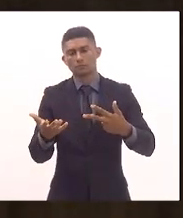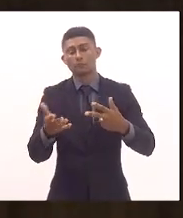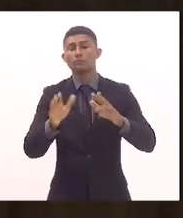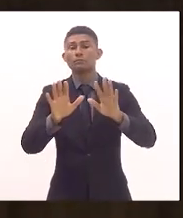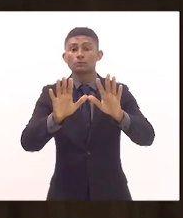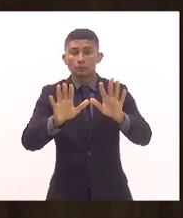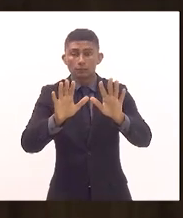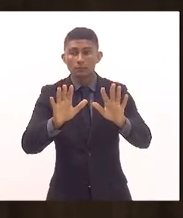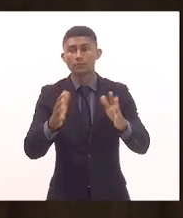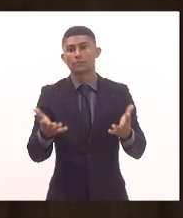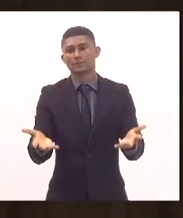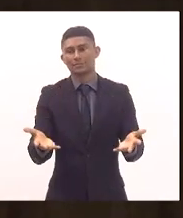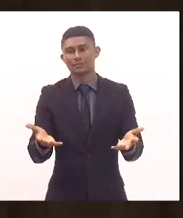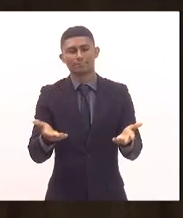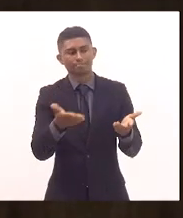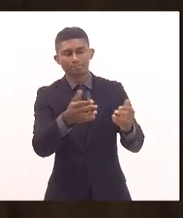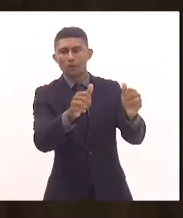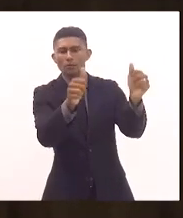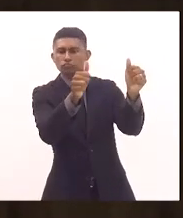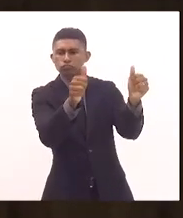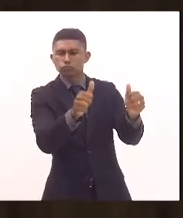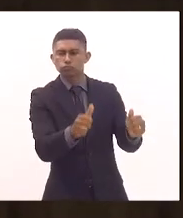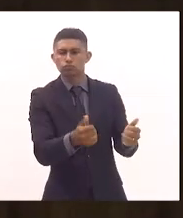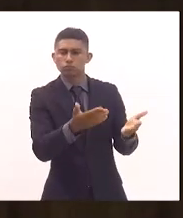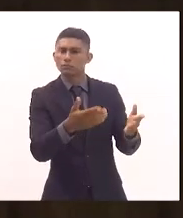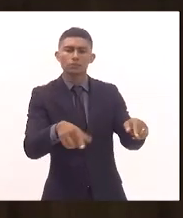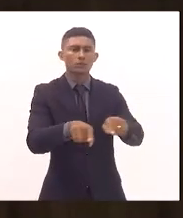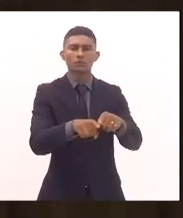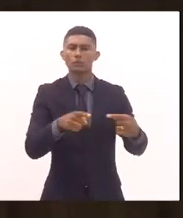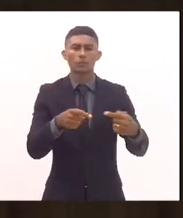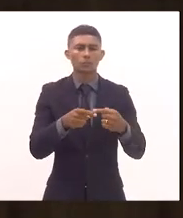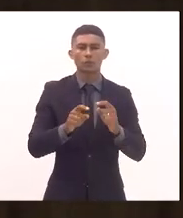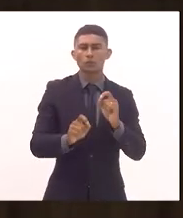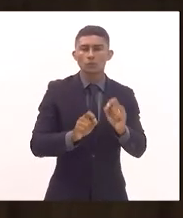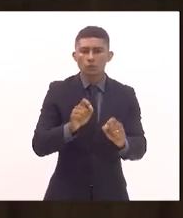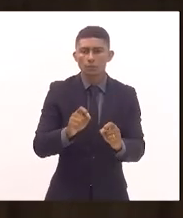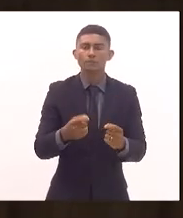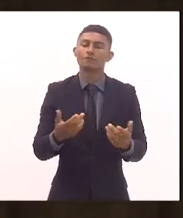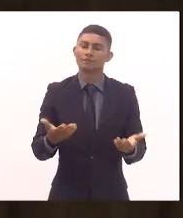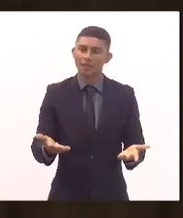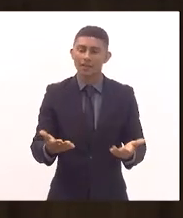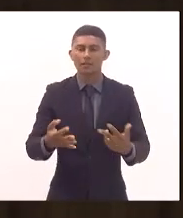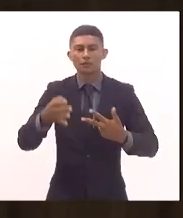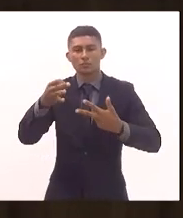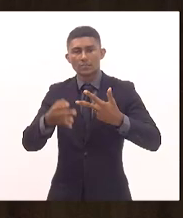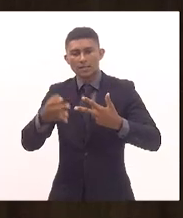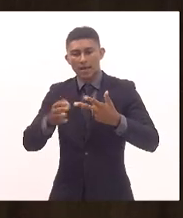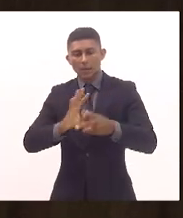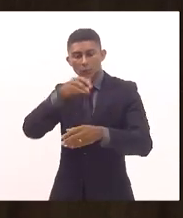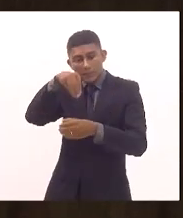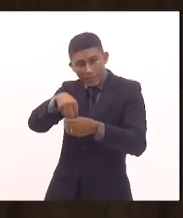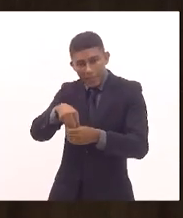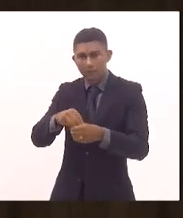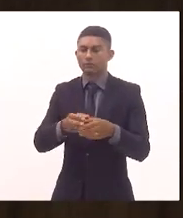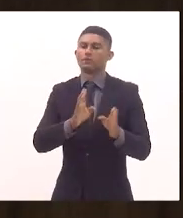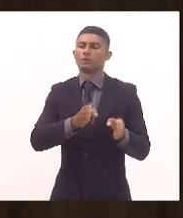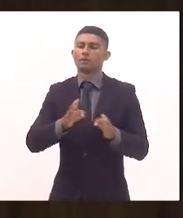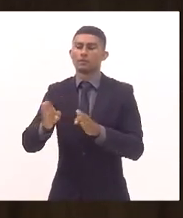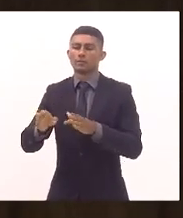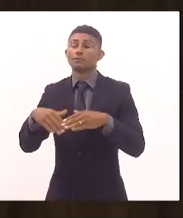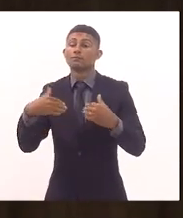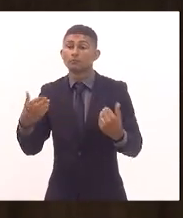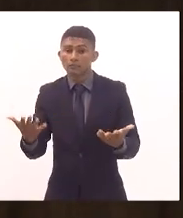Mas emolumentos também tem a ver com a organização interna do judiciário. Então ficou